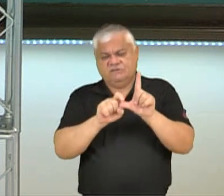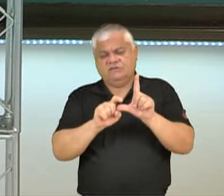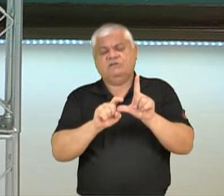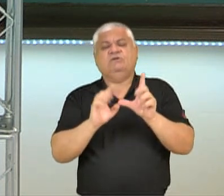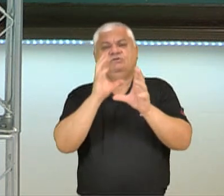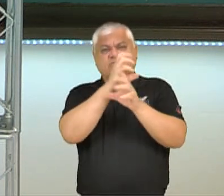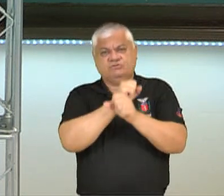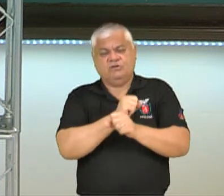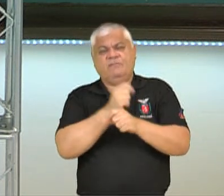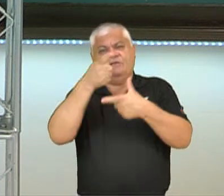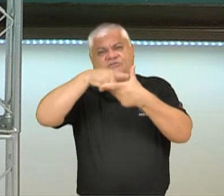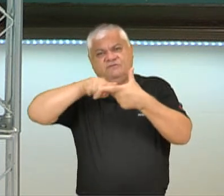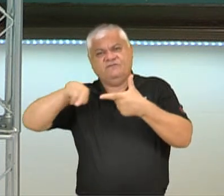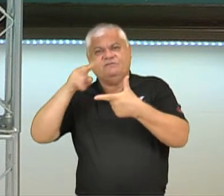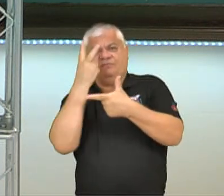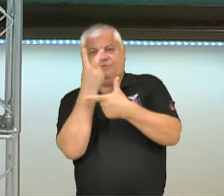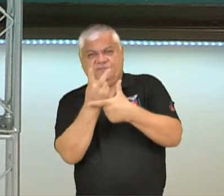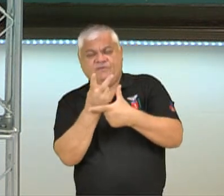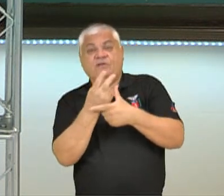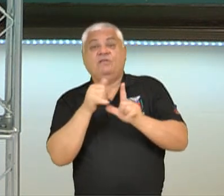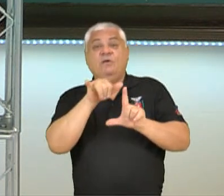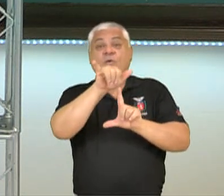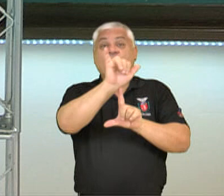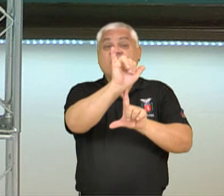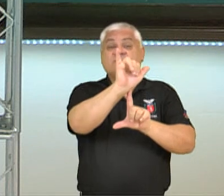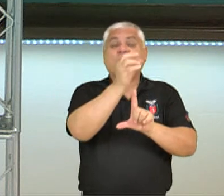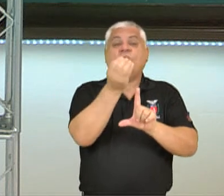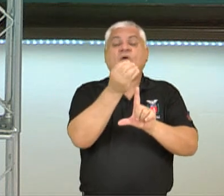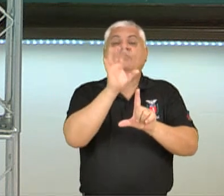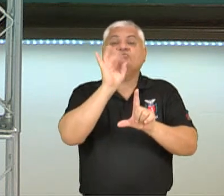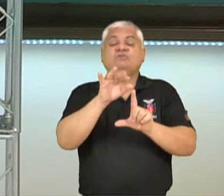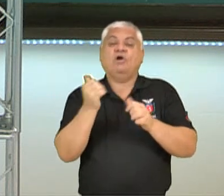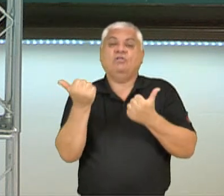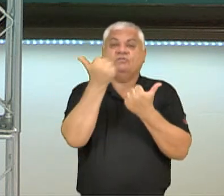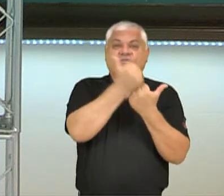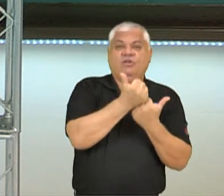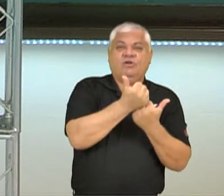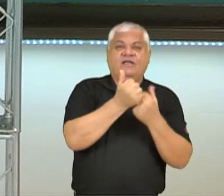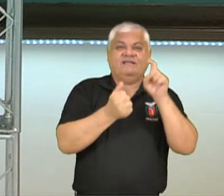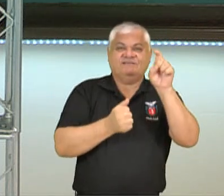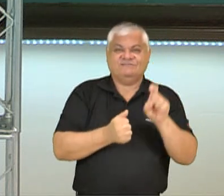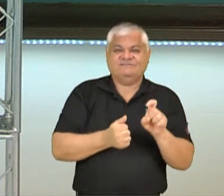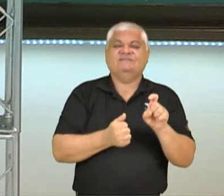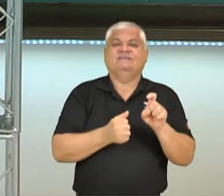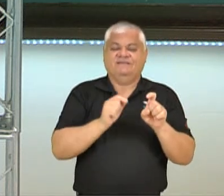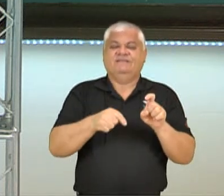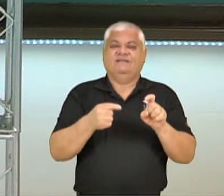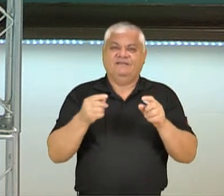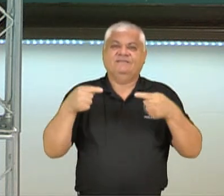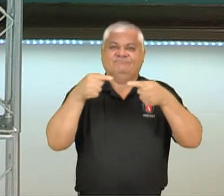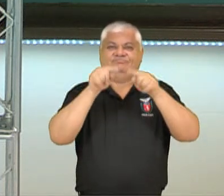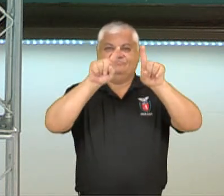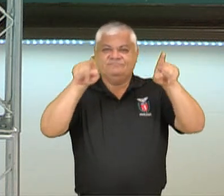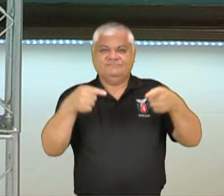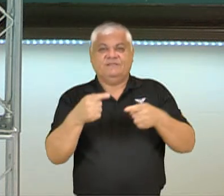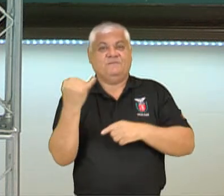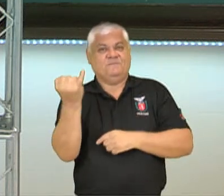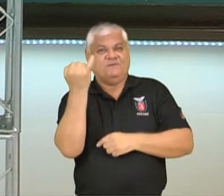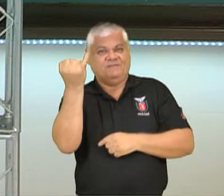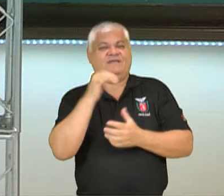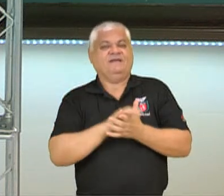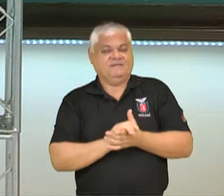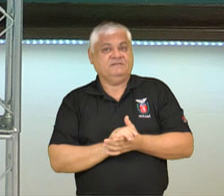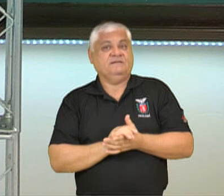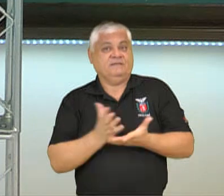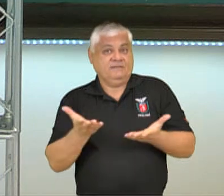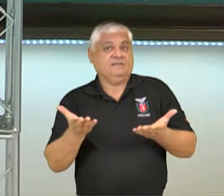por 2, e para determinar o y, basta você substituir o valor do x na função. Muito importante